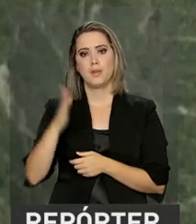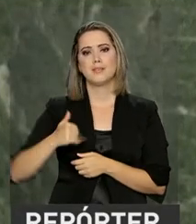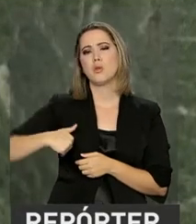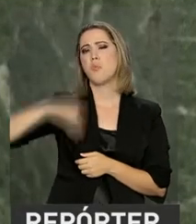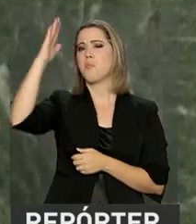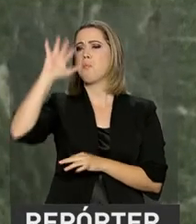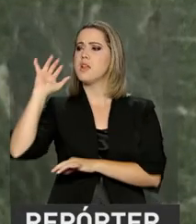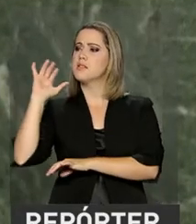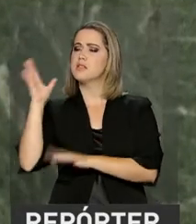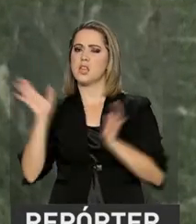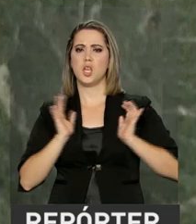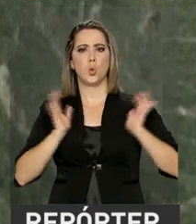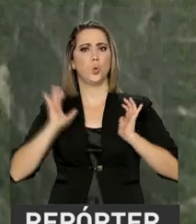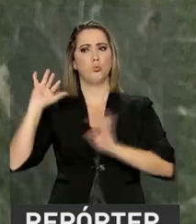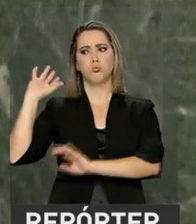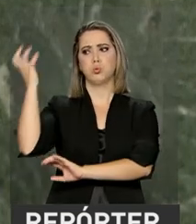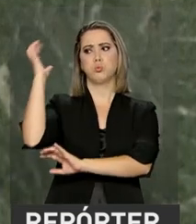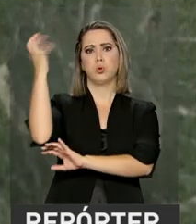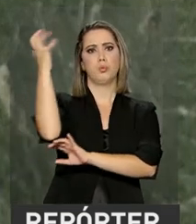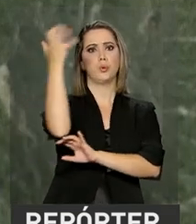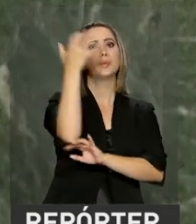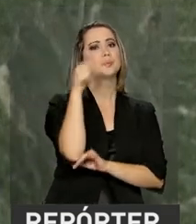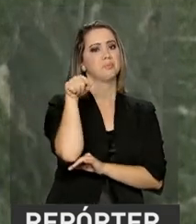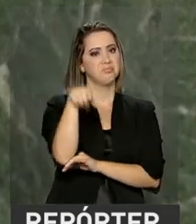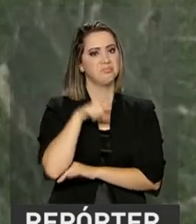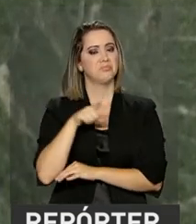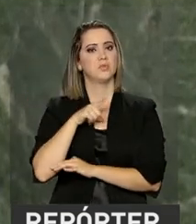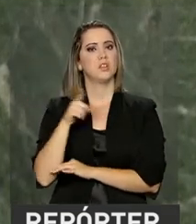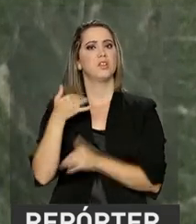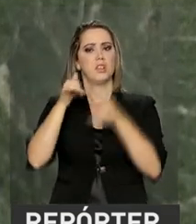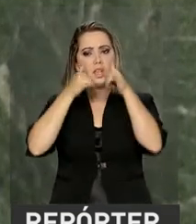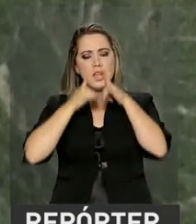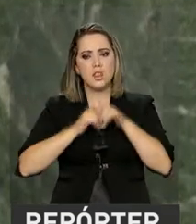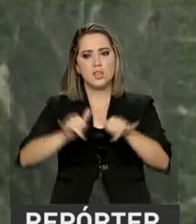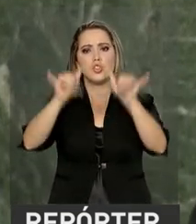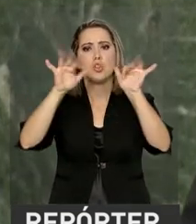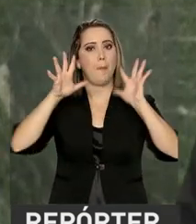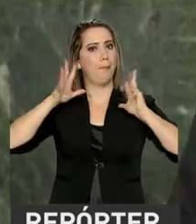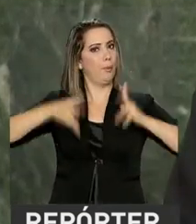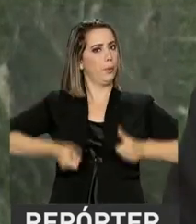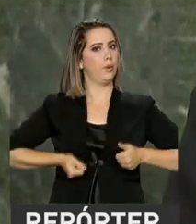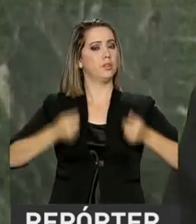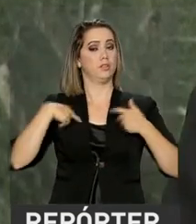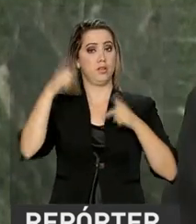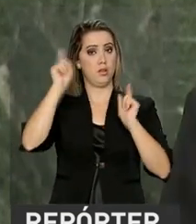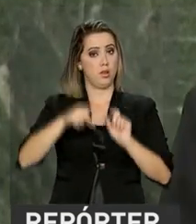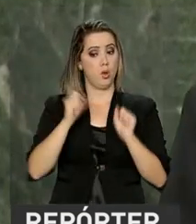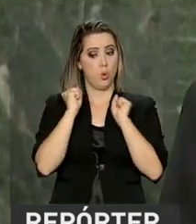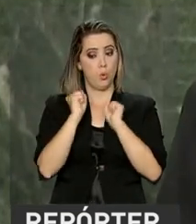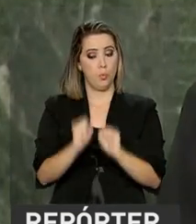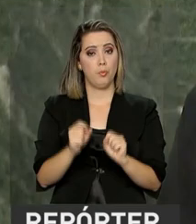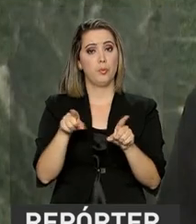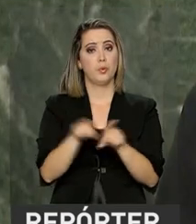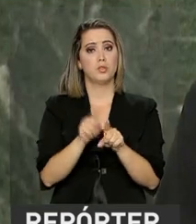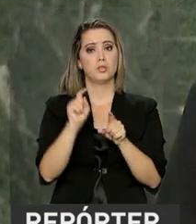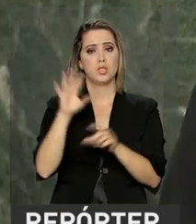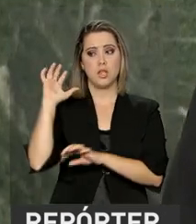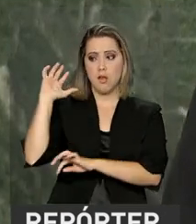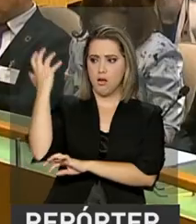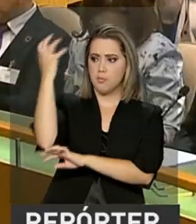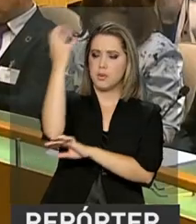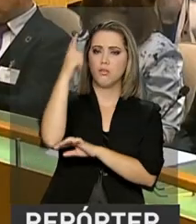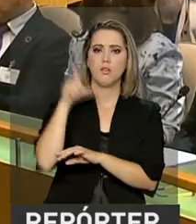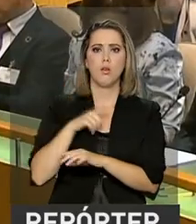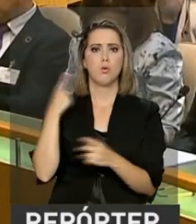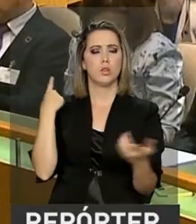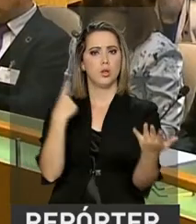biodiverso do mundo detentor de matriz energética das mais limpas é uma potência ambiental que